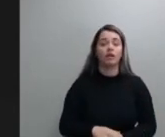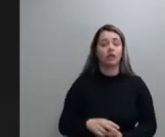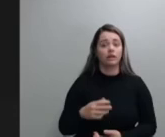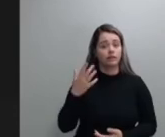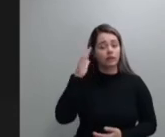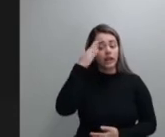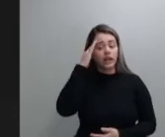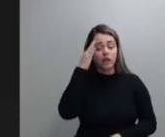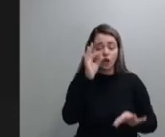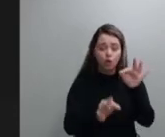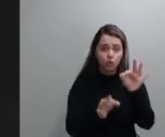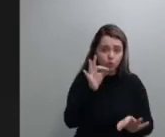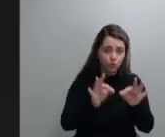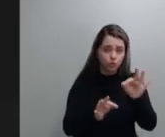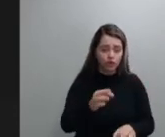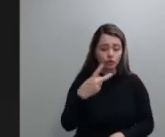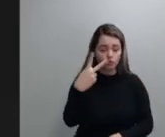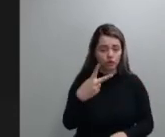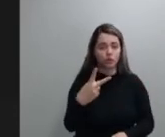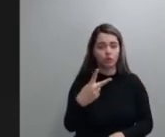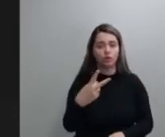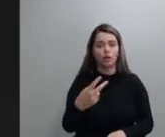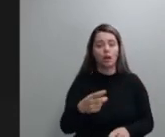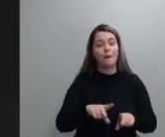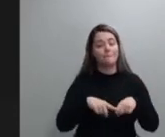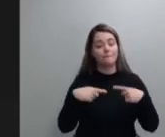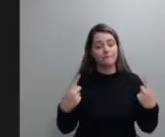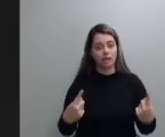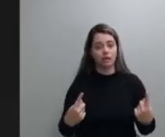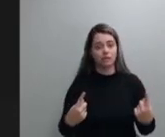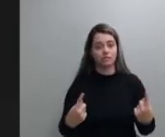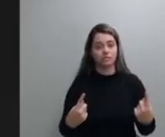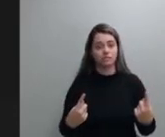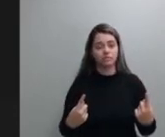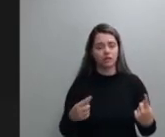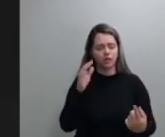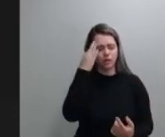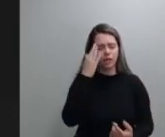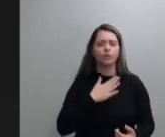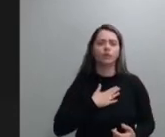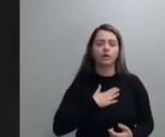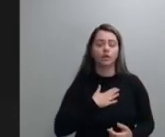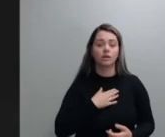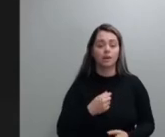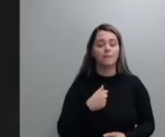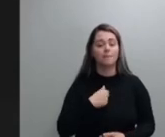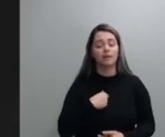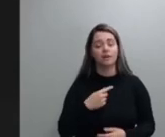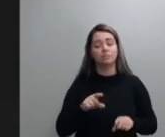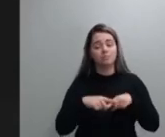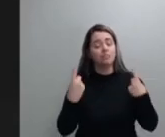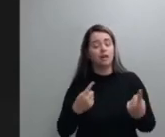foi assim que eu entendi ministro do gel inicialmente e sabe por que mudei de opinião porque